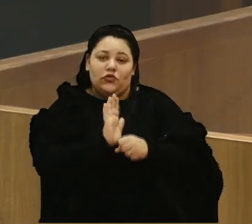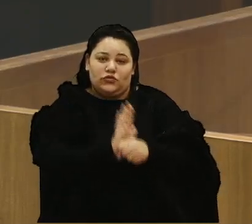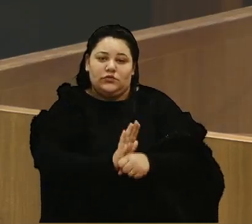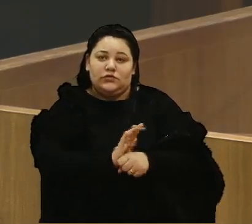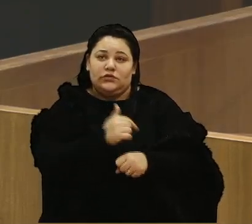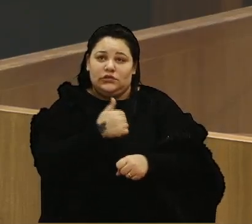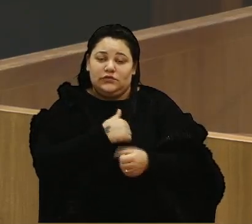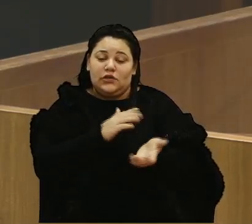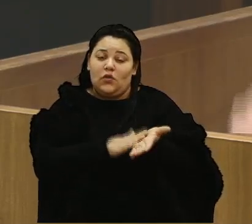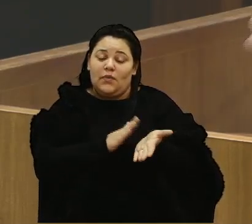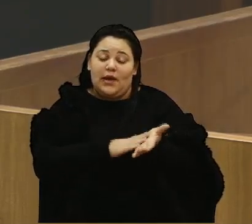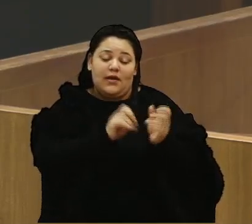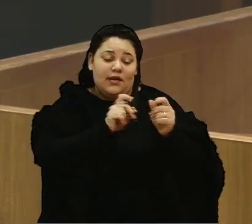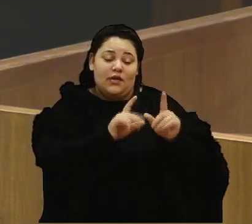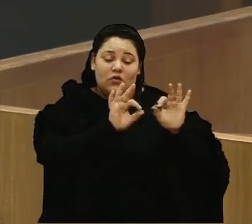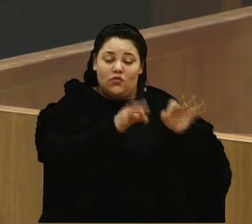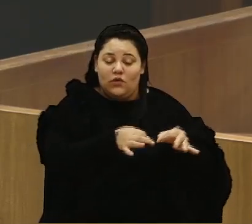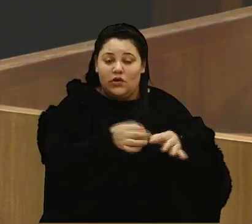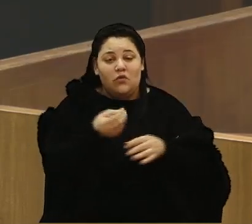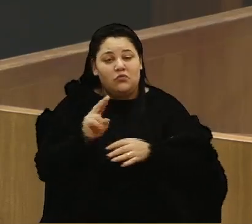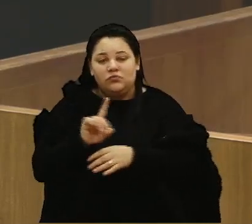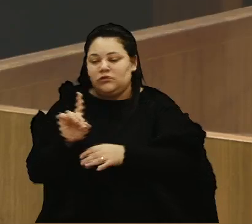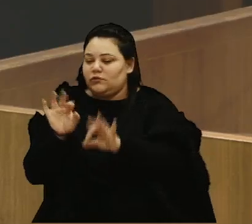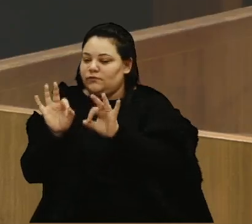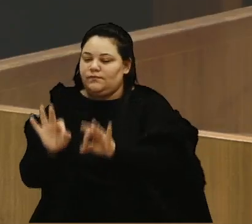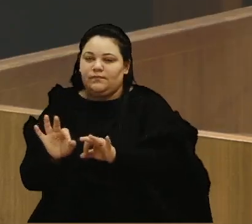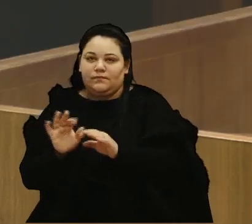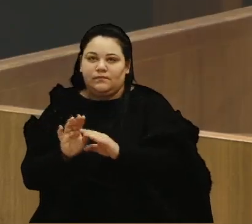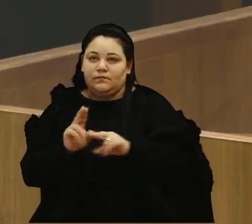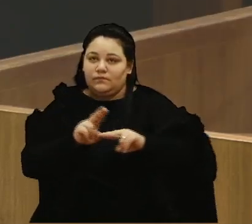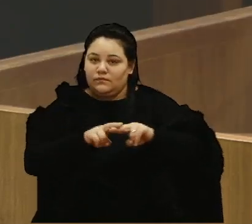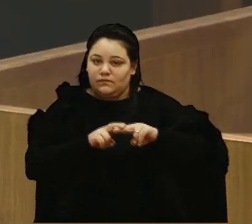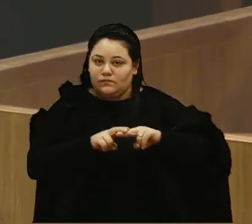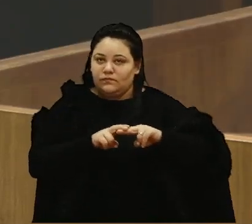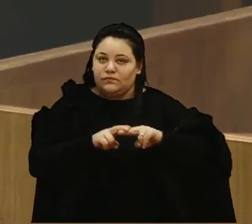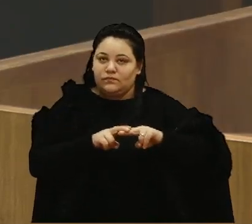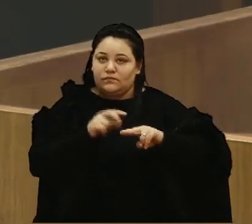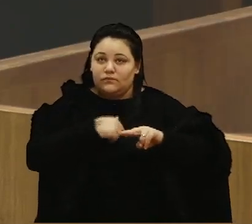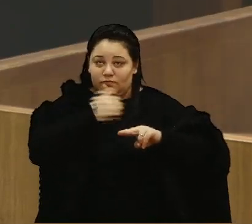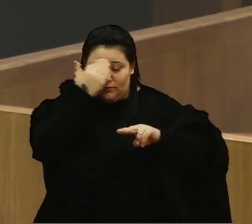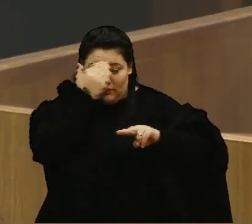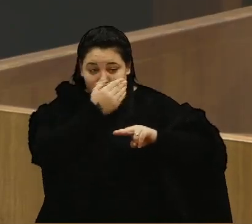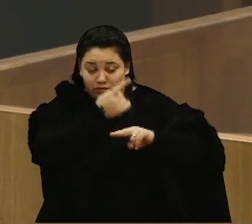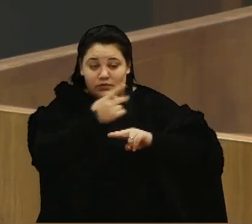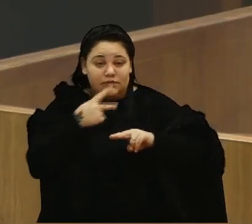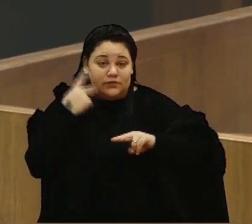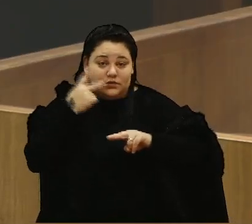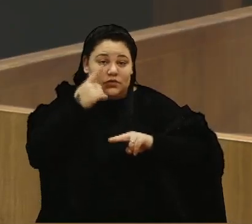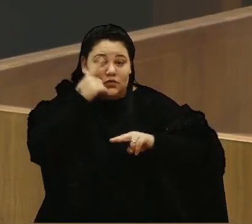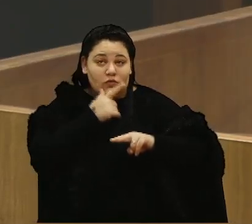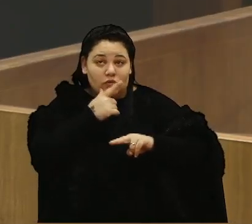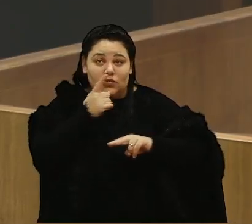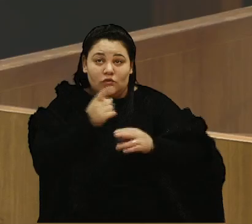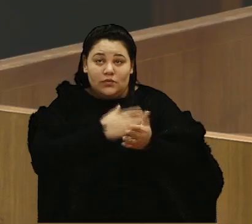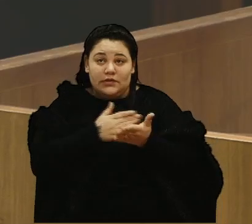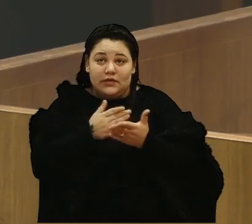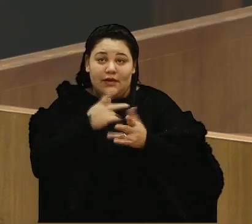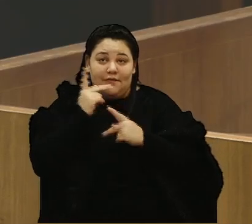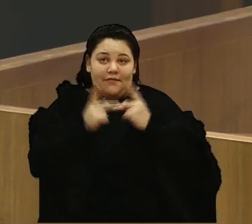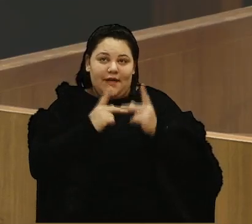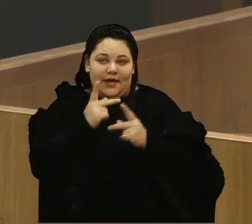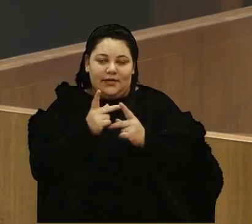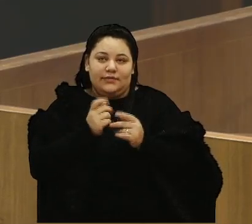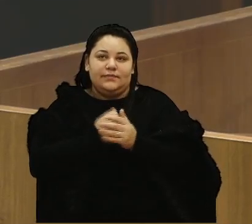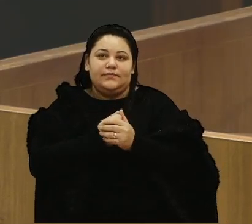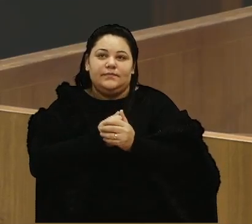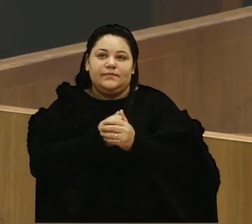quem discorda. Portanto, quando um colega, vereador, por isso eu te agradeço, vereador Lucas, pelo senhor ter iniciado a sua fala falando